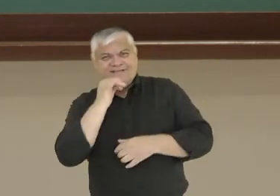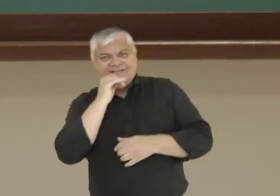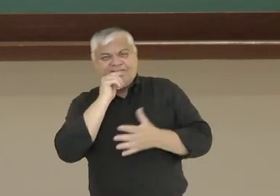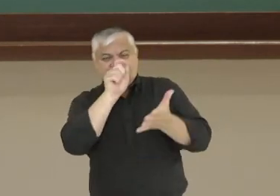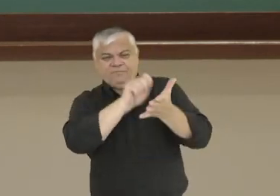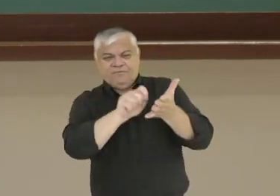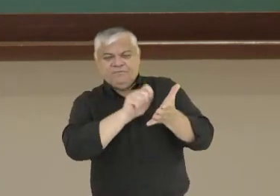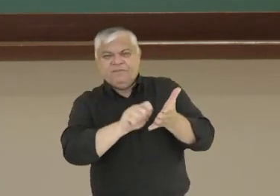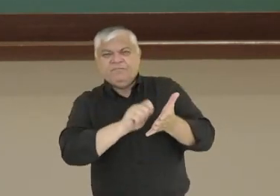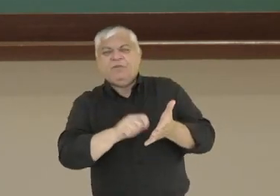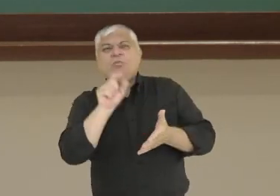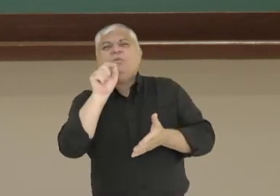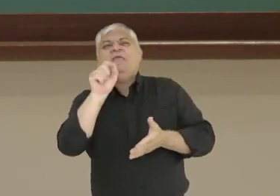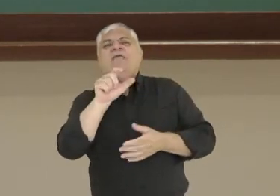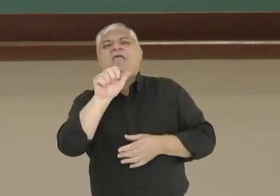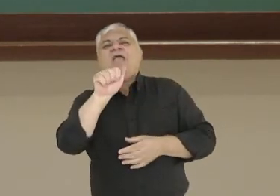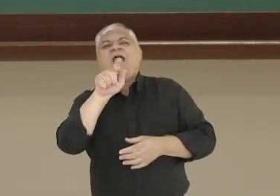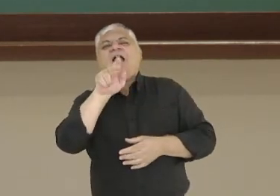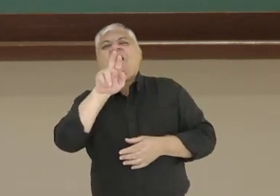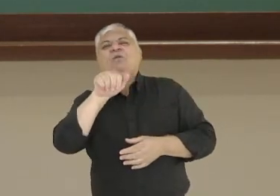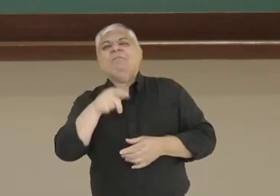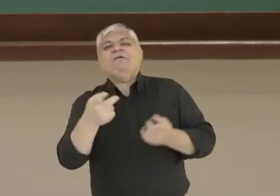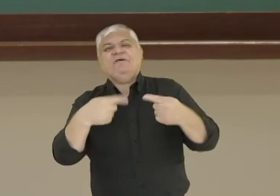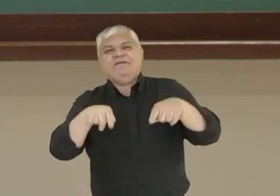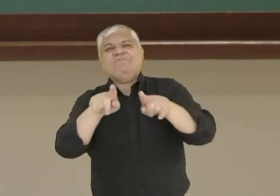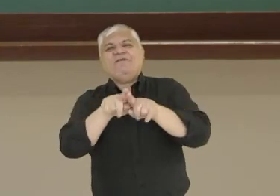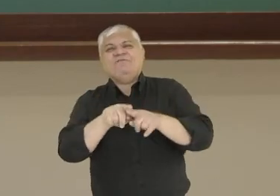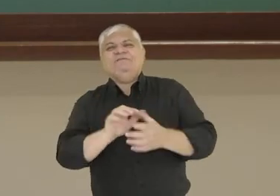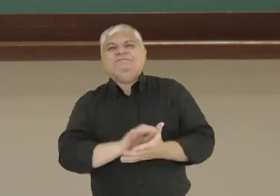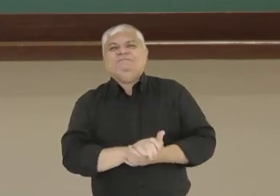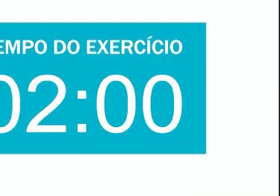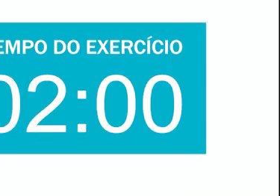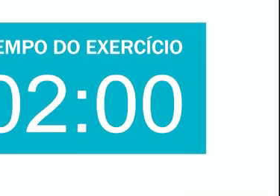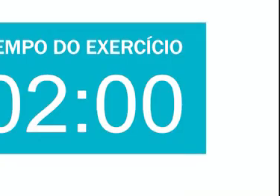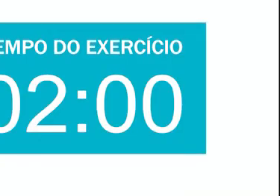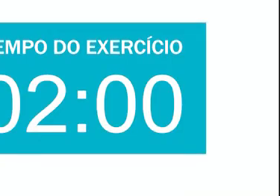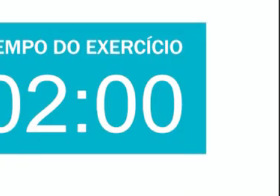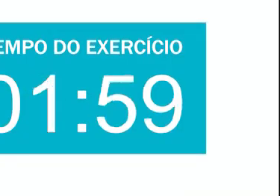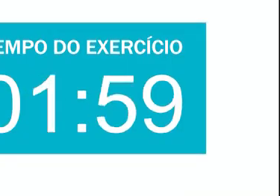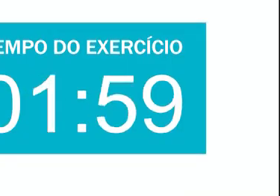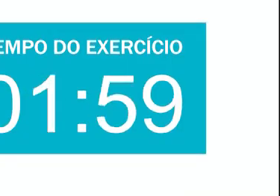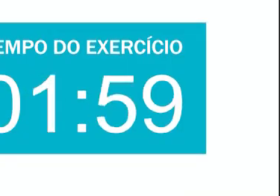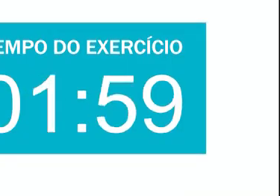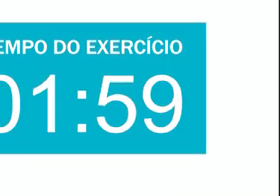escrever o que é como resposta e nós lutamos em seguida com a correção é